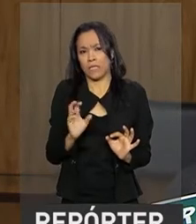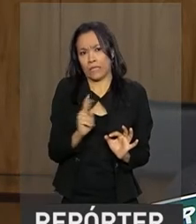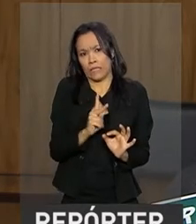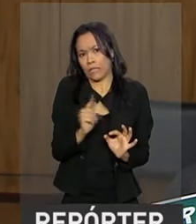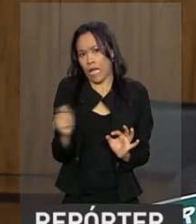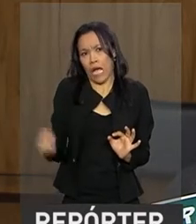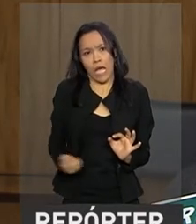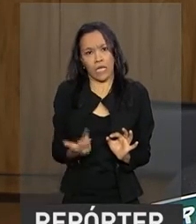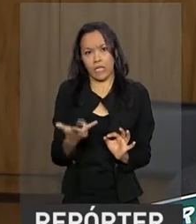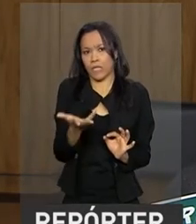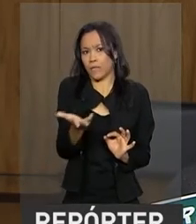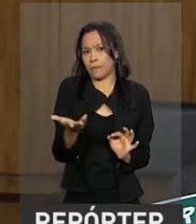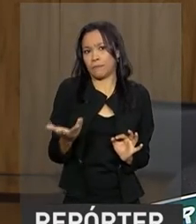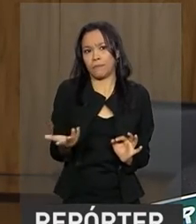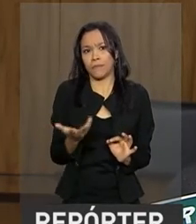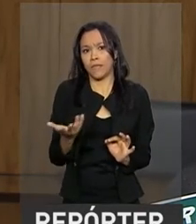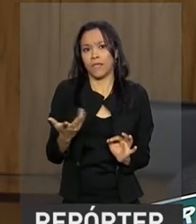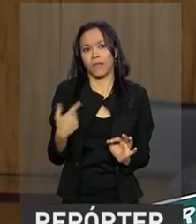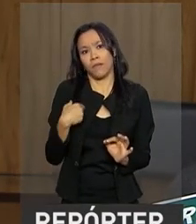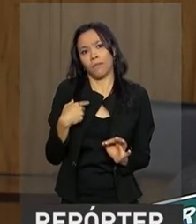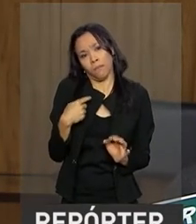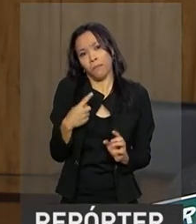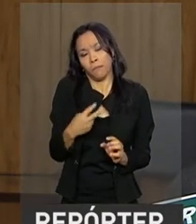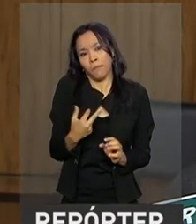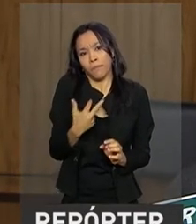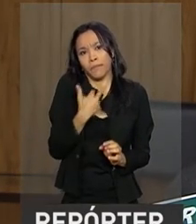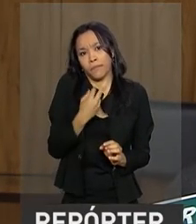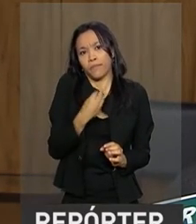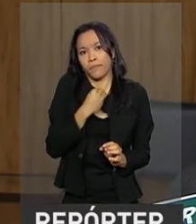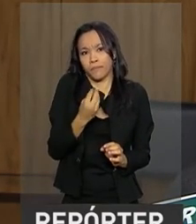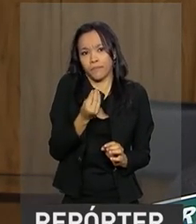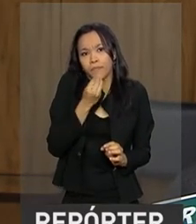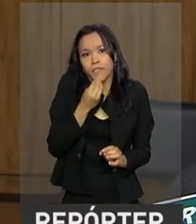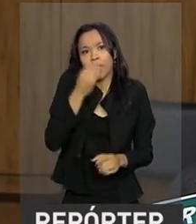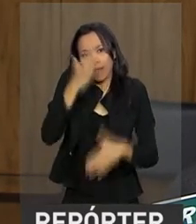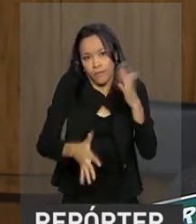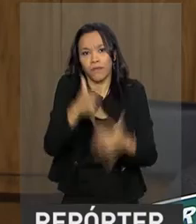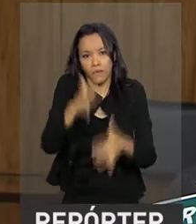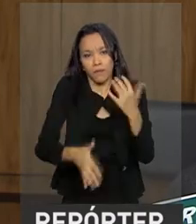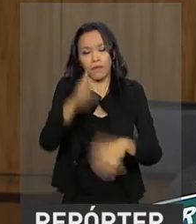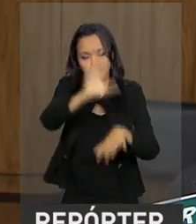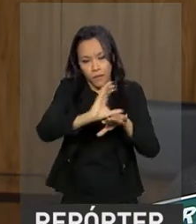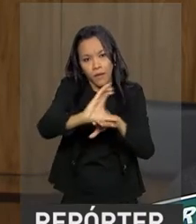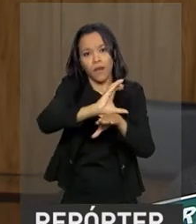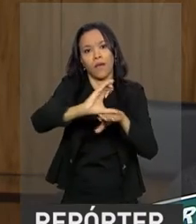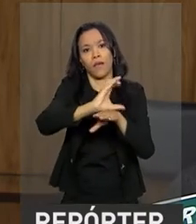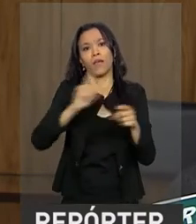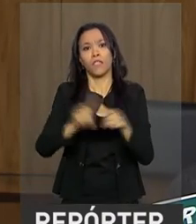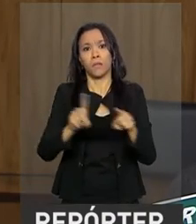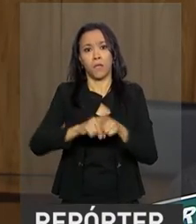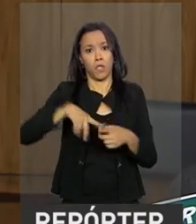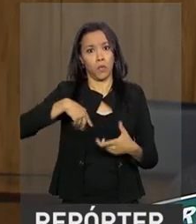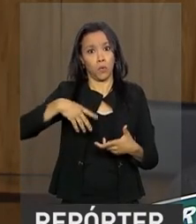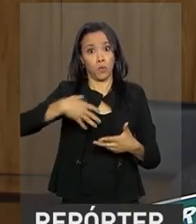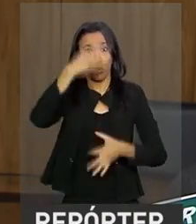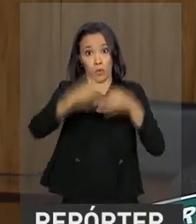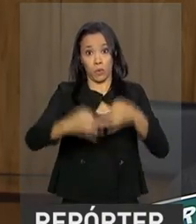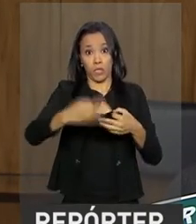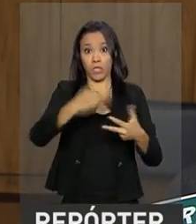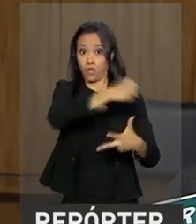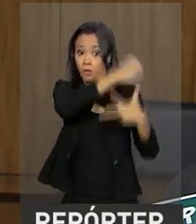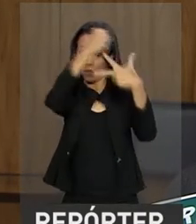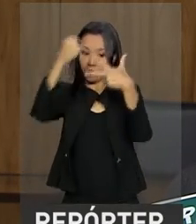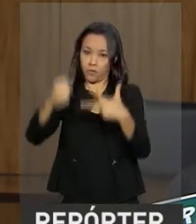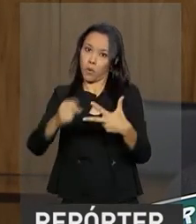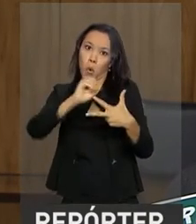pudesse é agredir aquilo que a constituição determina que os poderes os chefes dos poderes é tem falado com muita